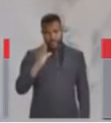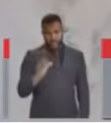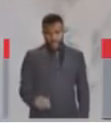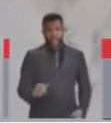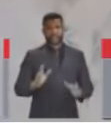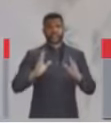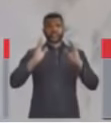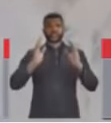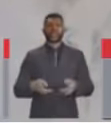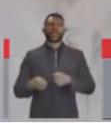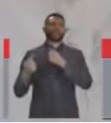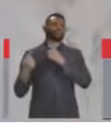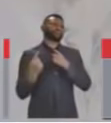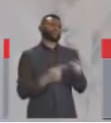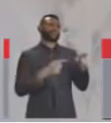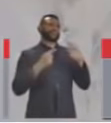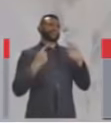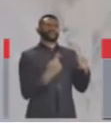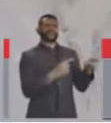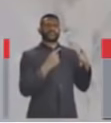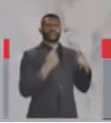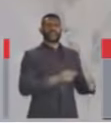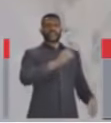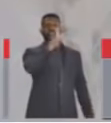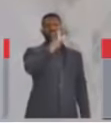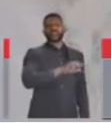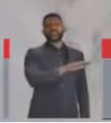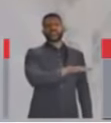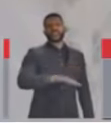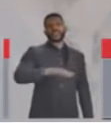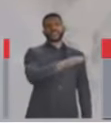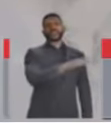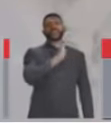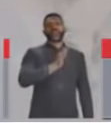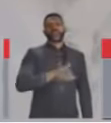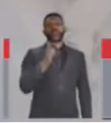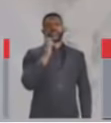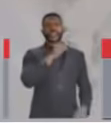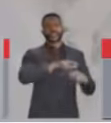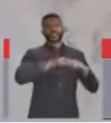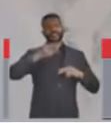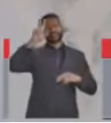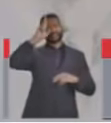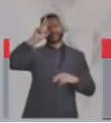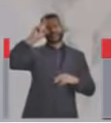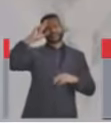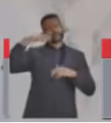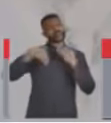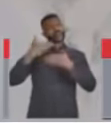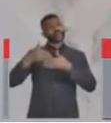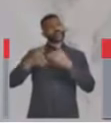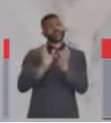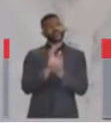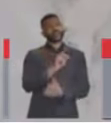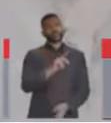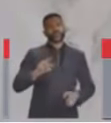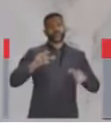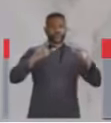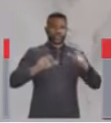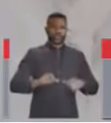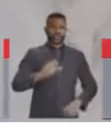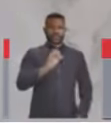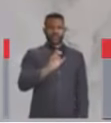estava atacando os direitos conquistados e um dos professores de Cubatão